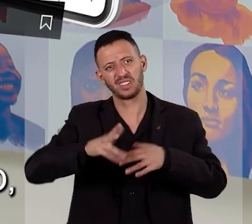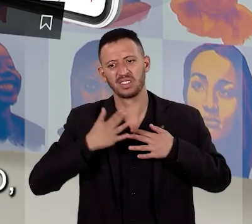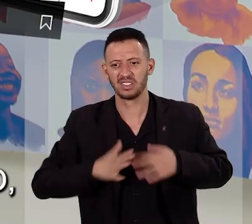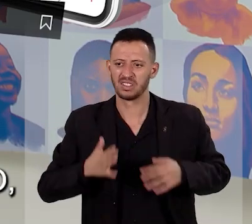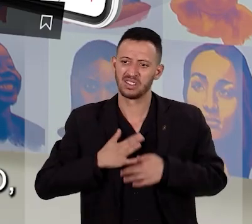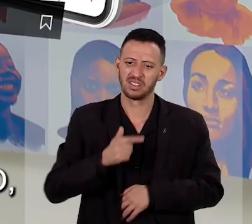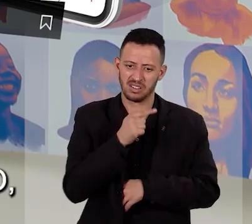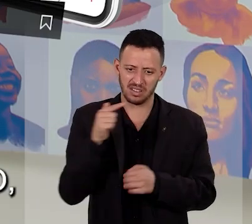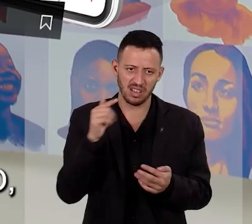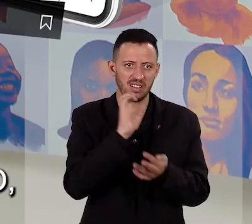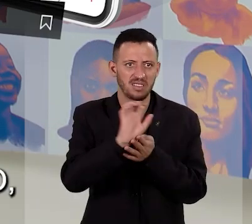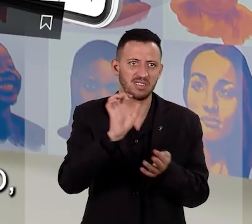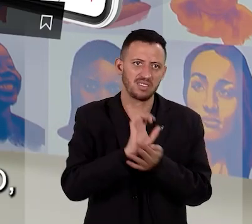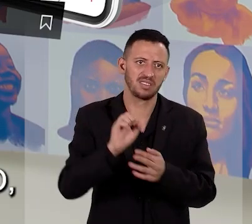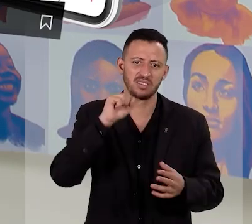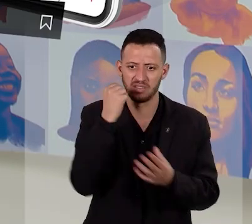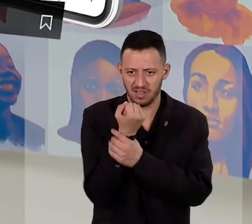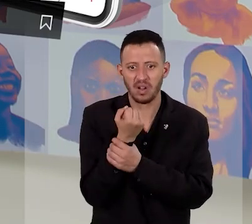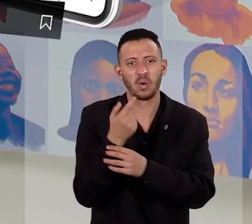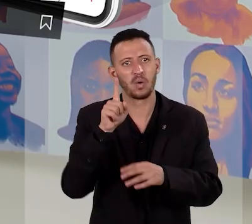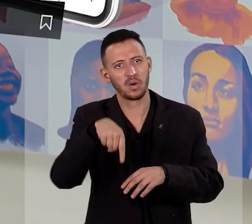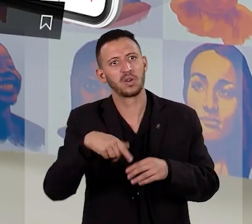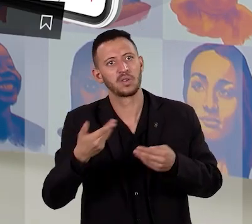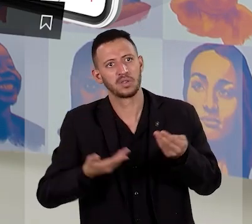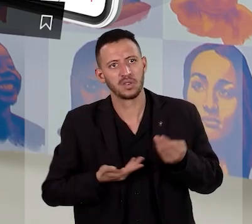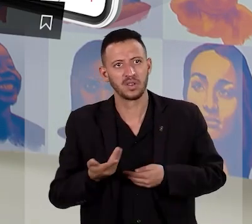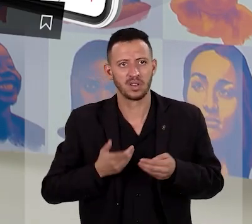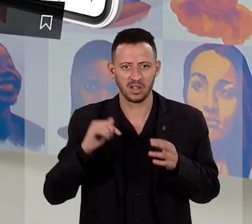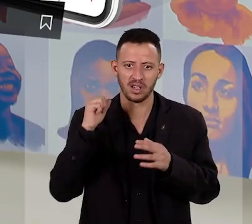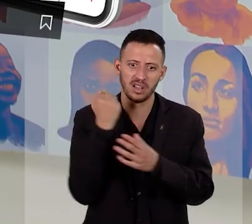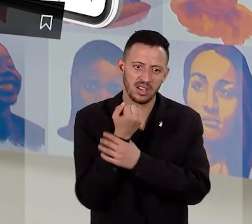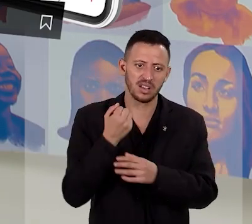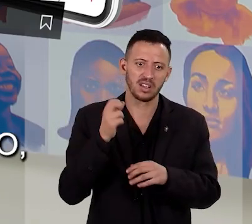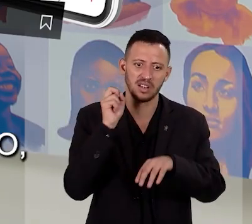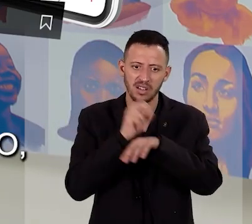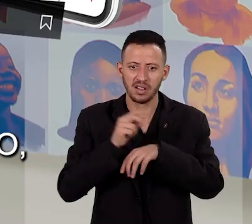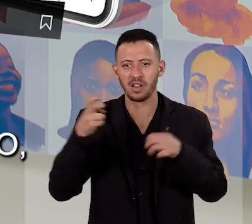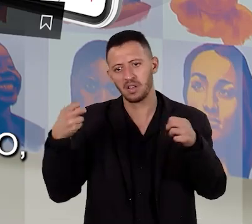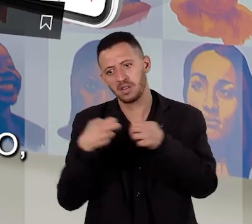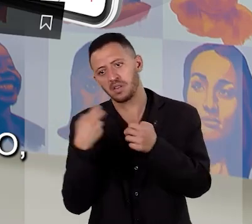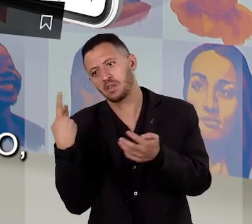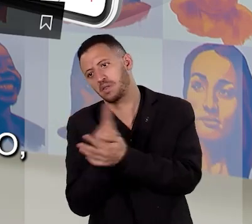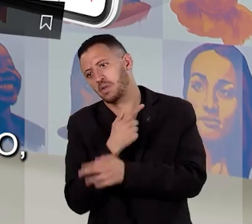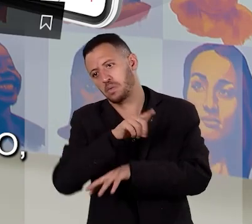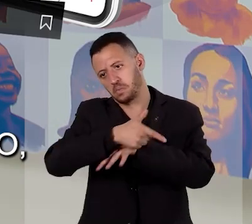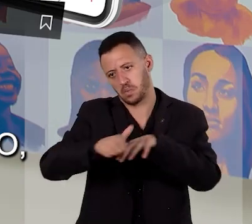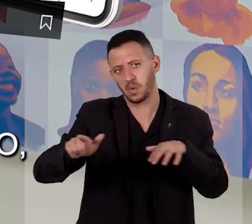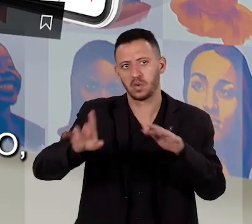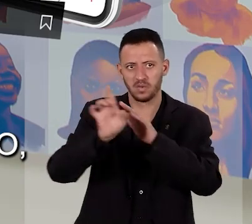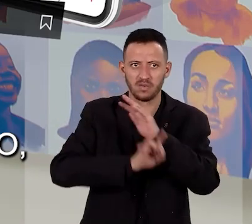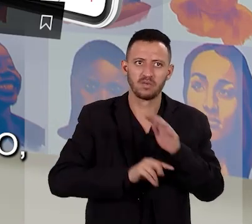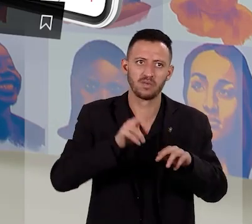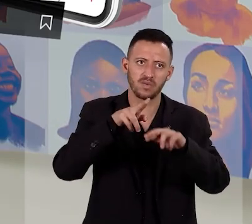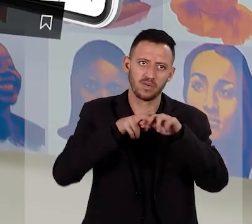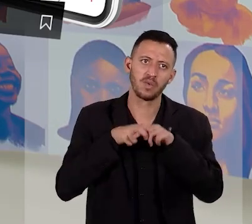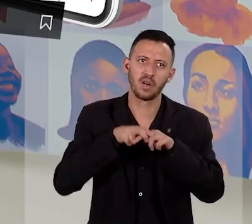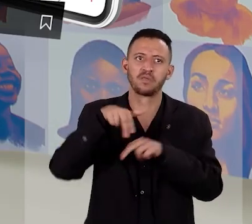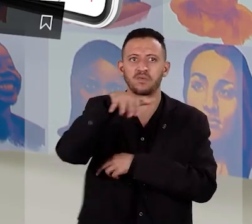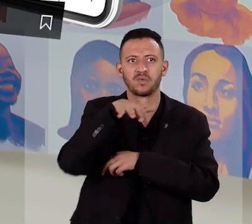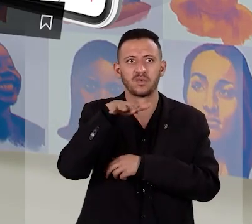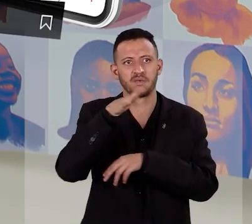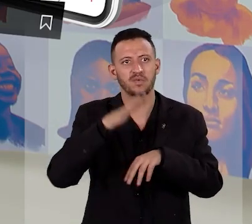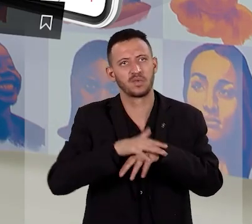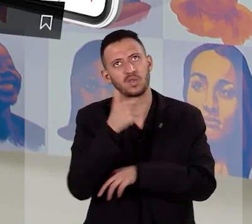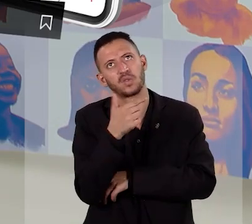extras, descanso semanal remunerado, seguro-desemprego, garantia de emprego em caso de acidente de trabalho, entre outros. Por conta